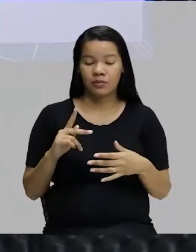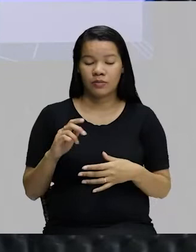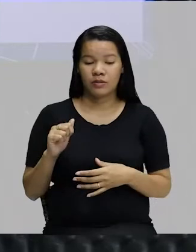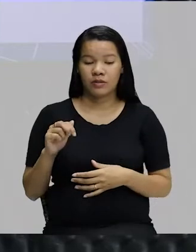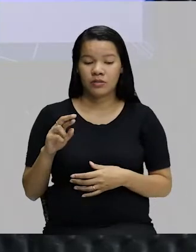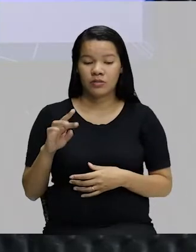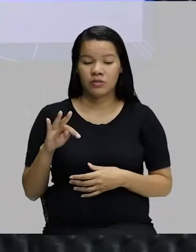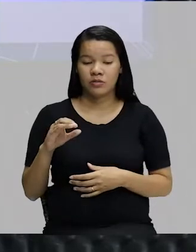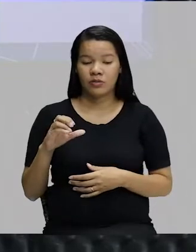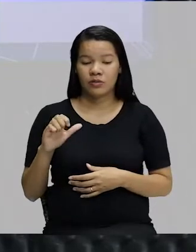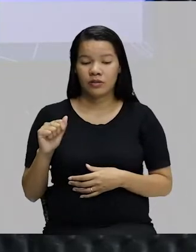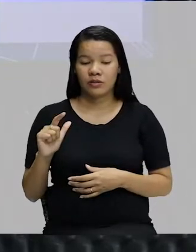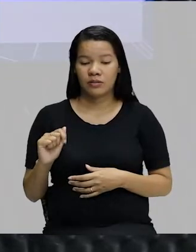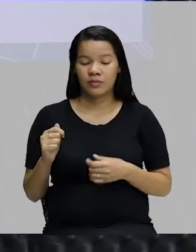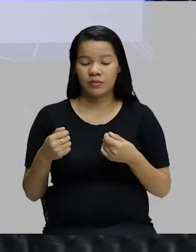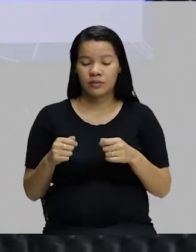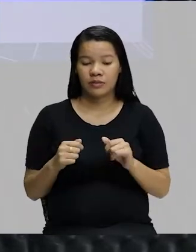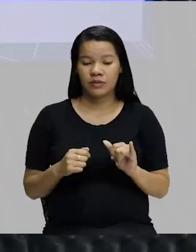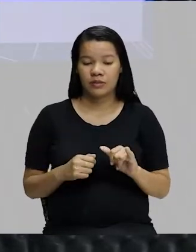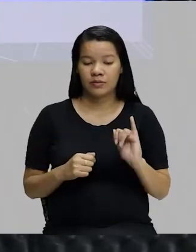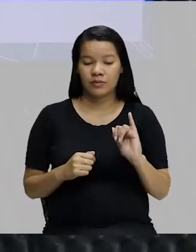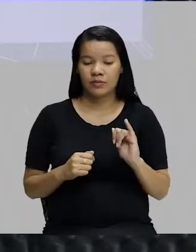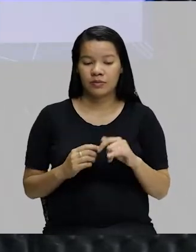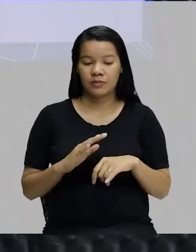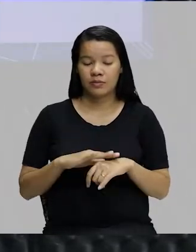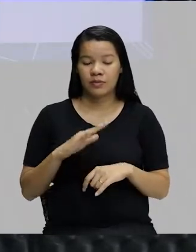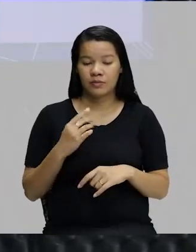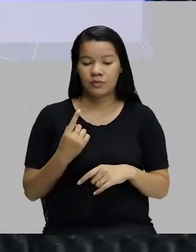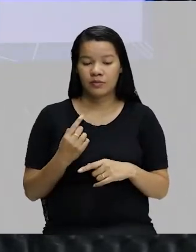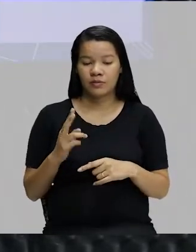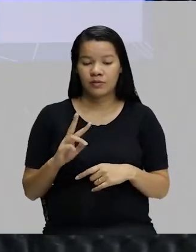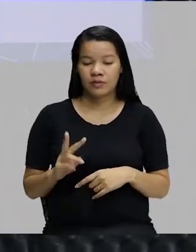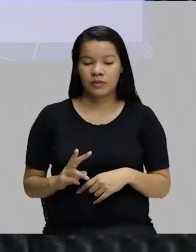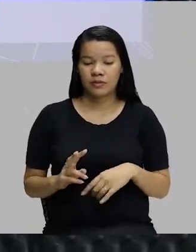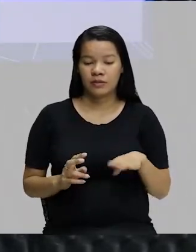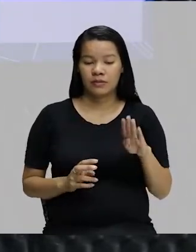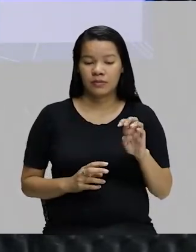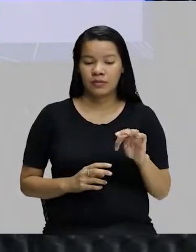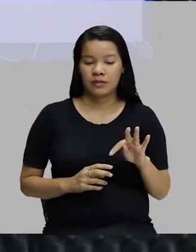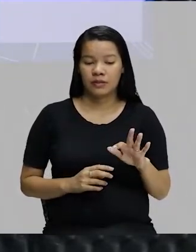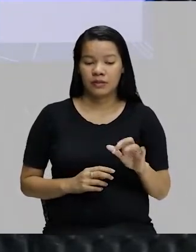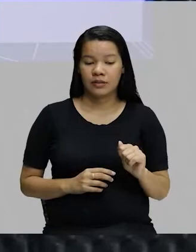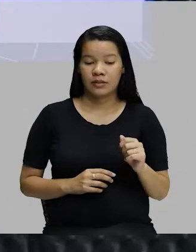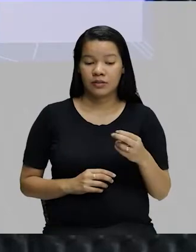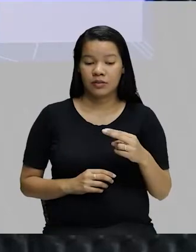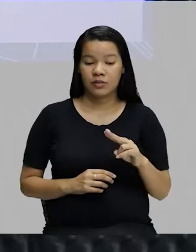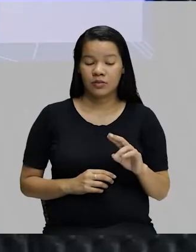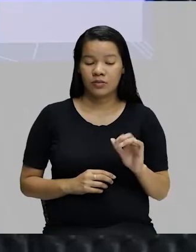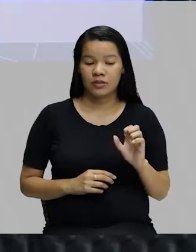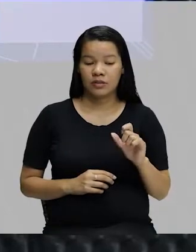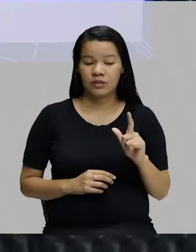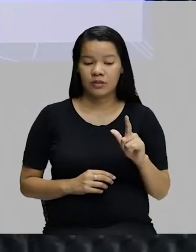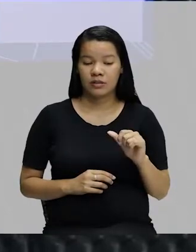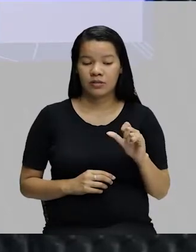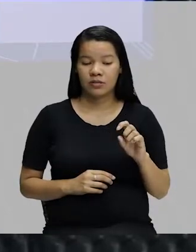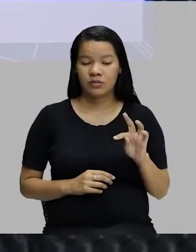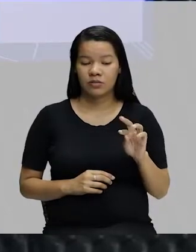ser a partícula Y? Mais uma vez, a partícula beta, ou então o elétron. Porque,